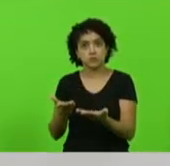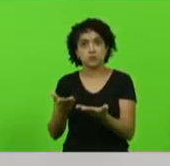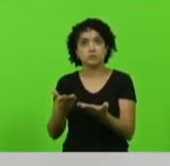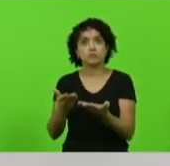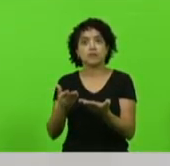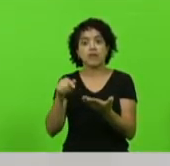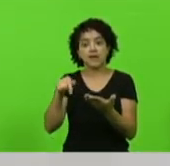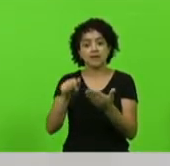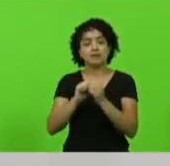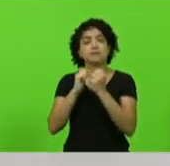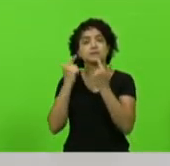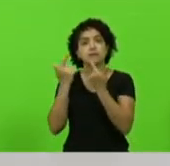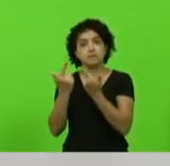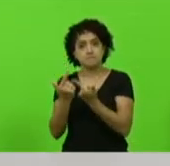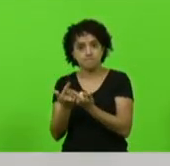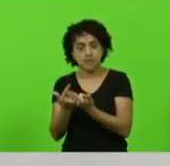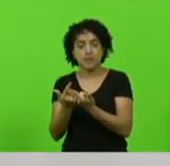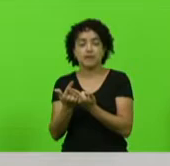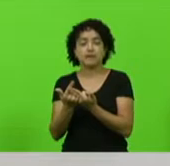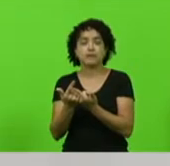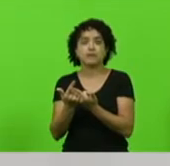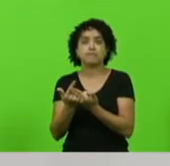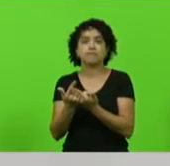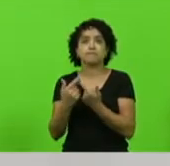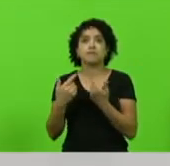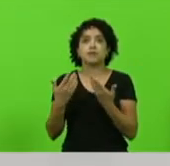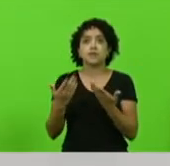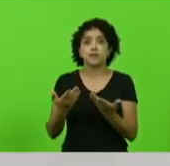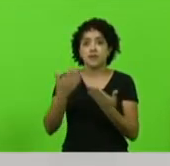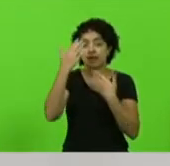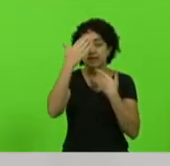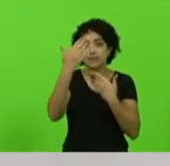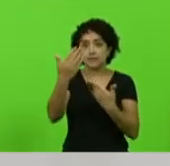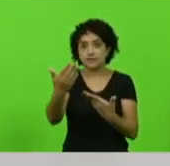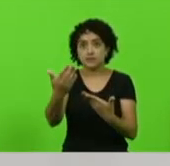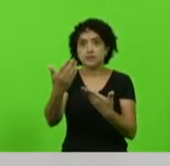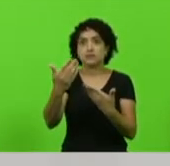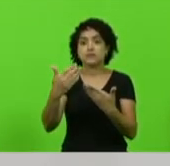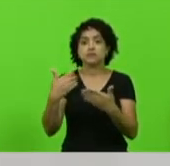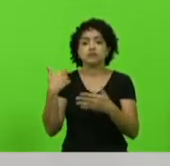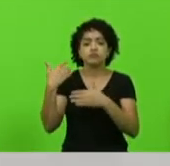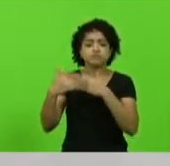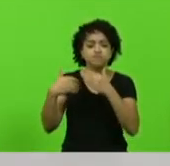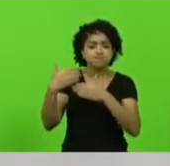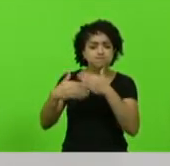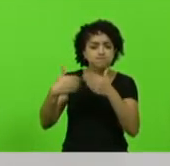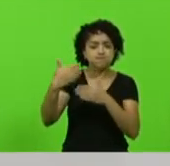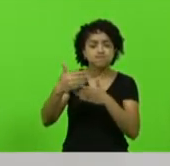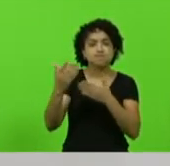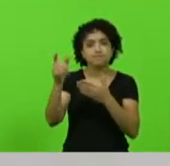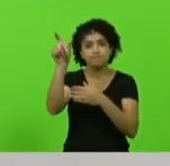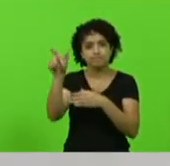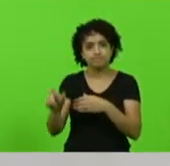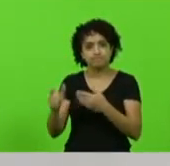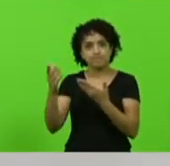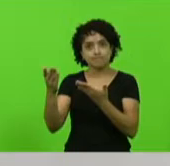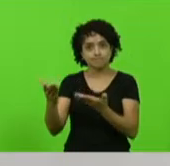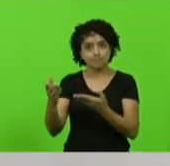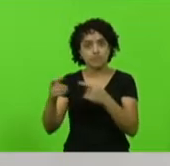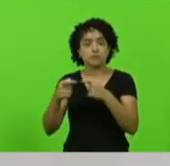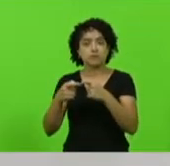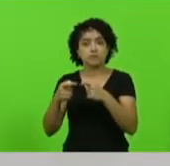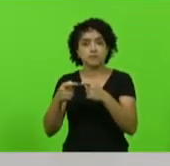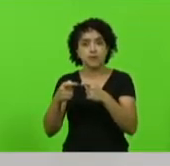Assembleia Legislativa do Parlamento Catarinense e agradecimento pela trajetória desse homem, desse médico,